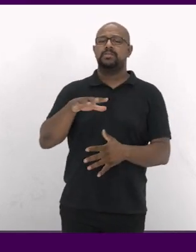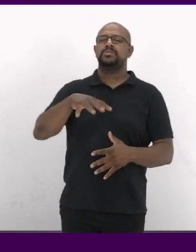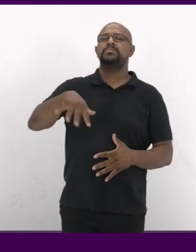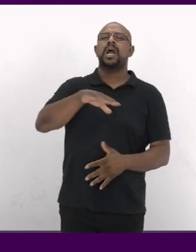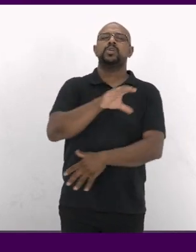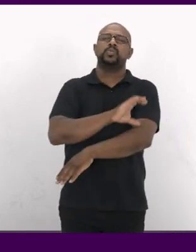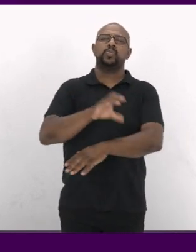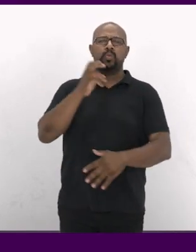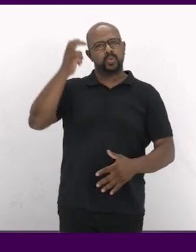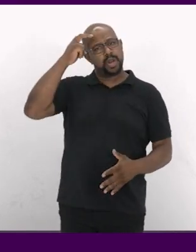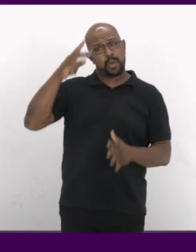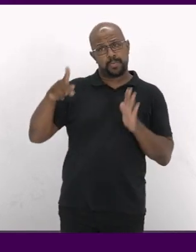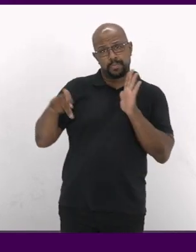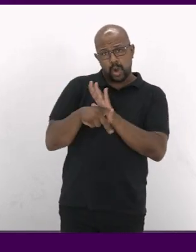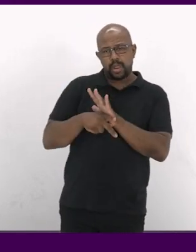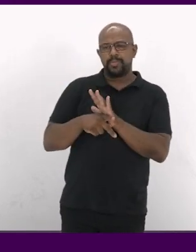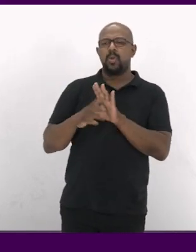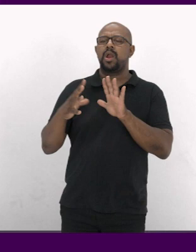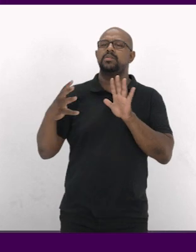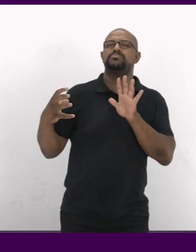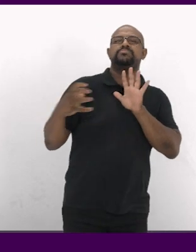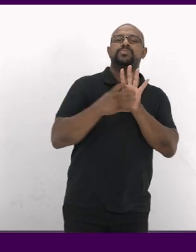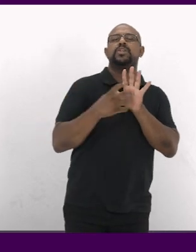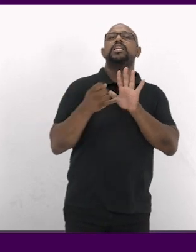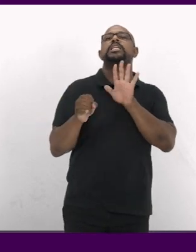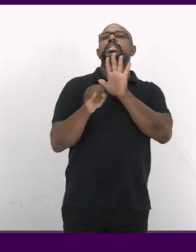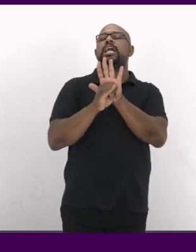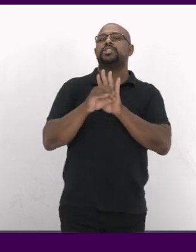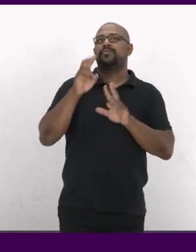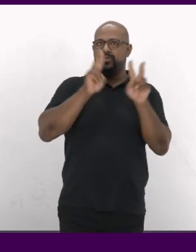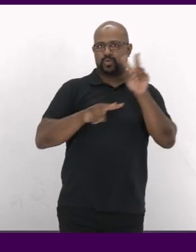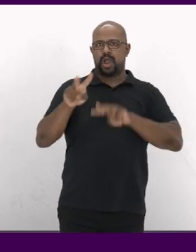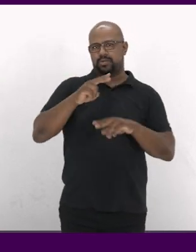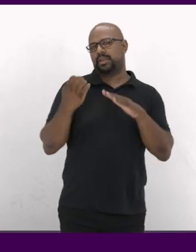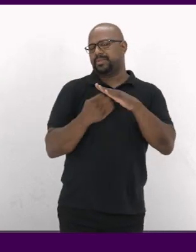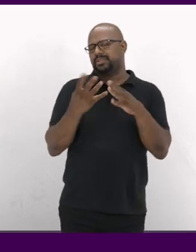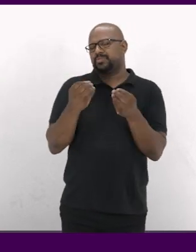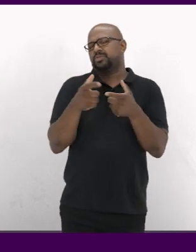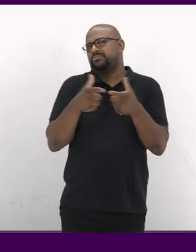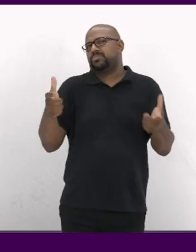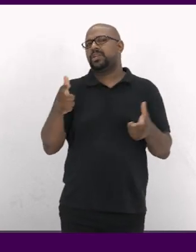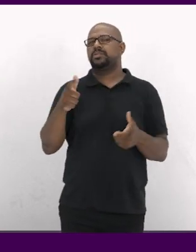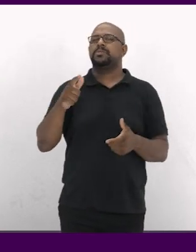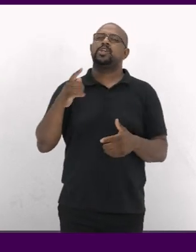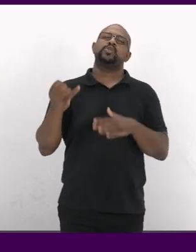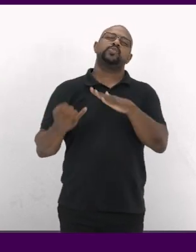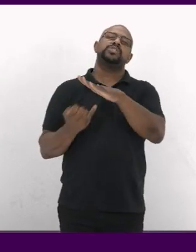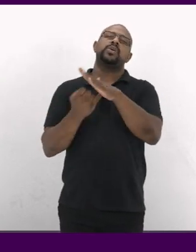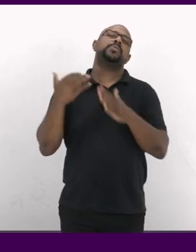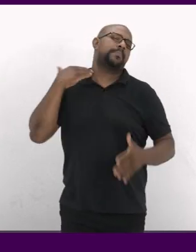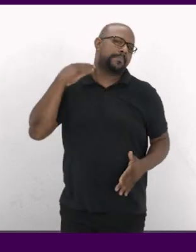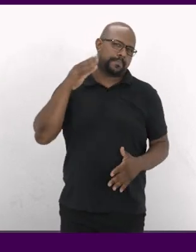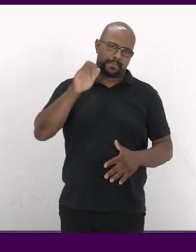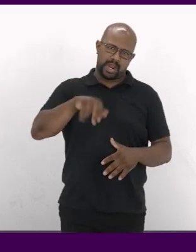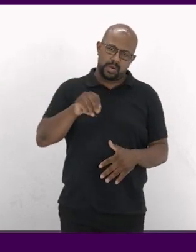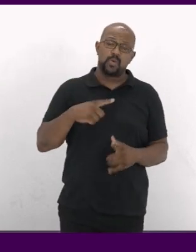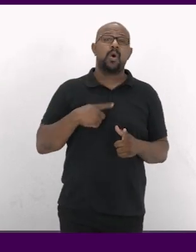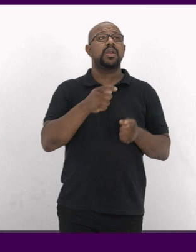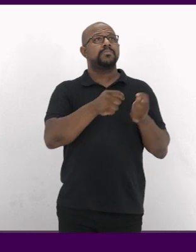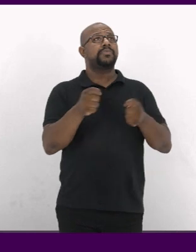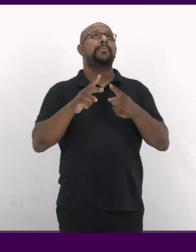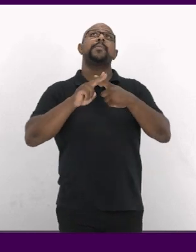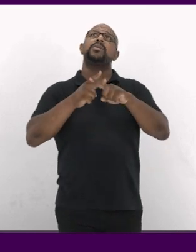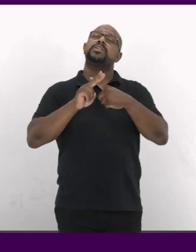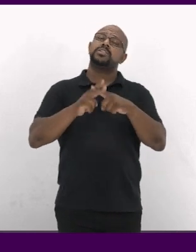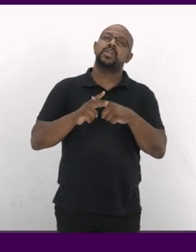cultural próprio ou vinculado à sua identidade corporativa, muito comum entre as instituições bancárias, ou que financiam